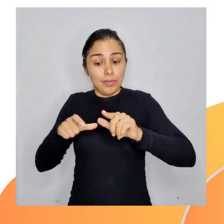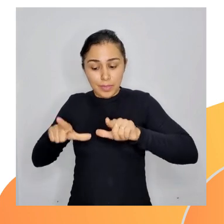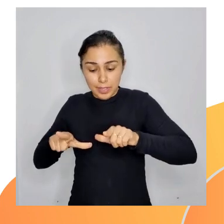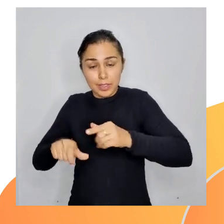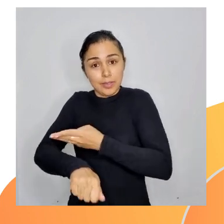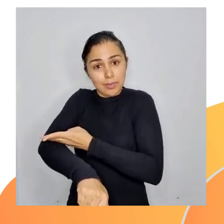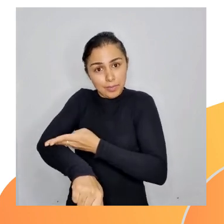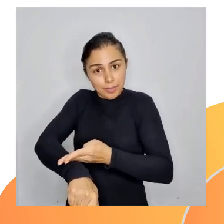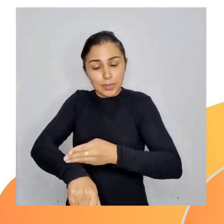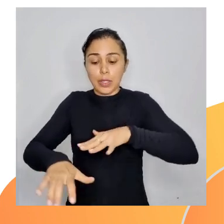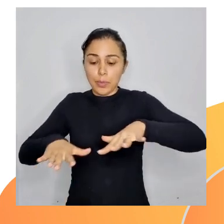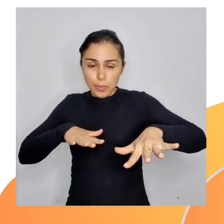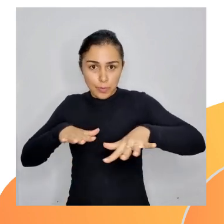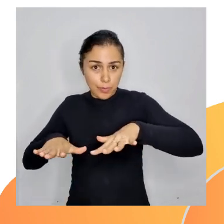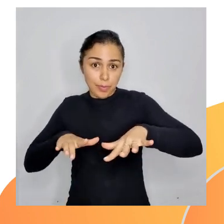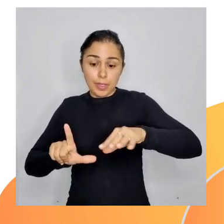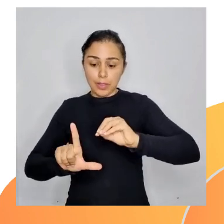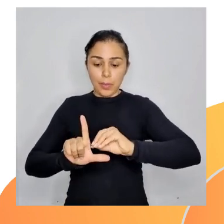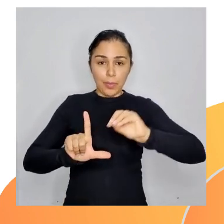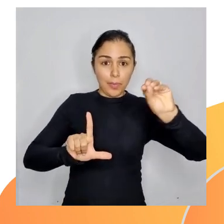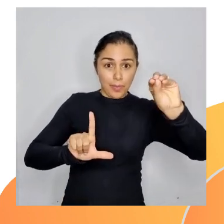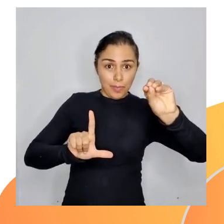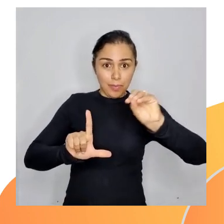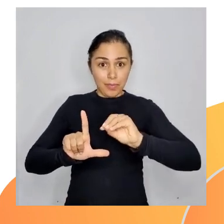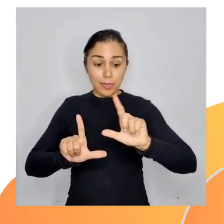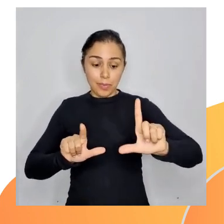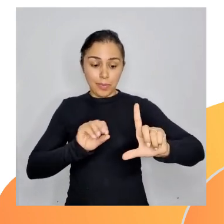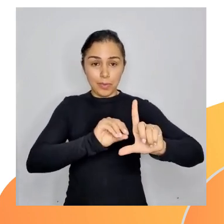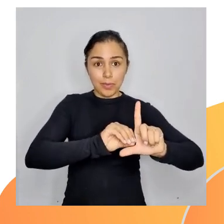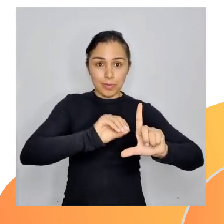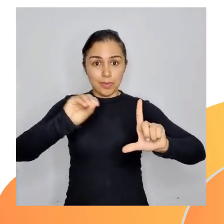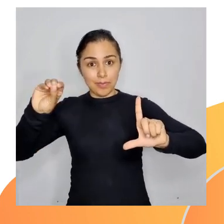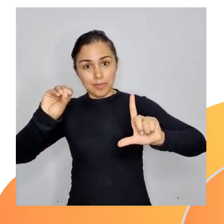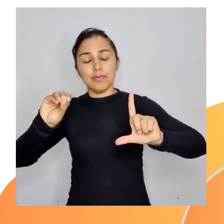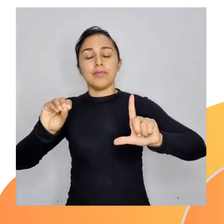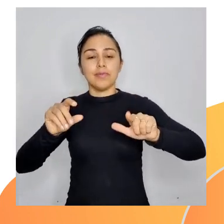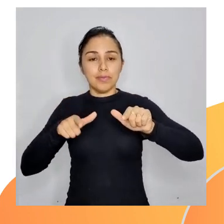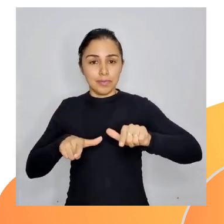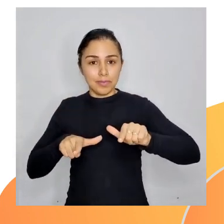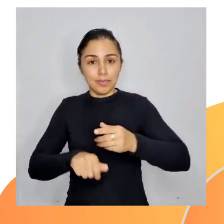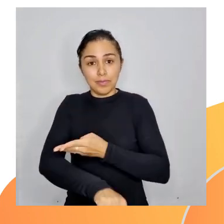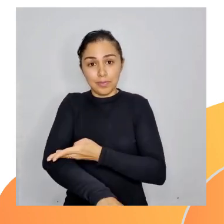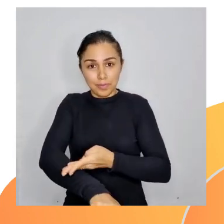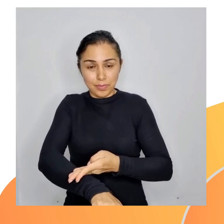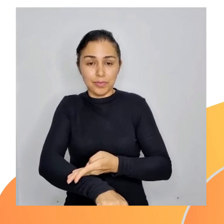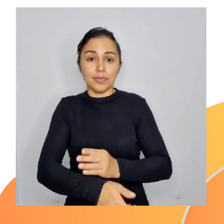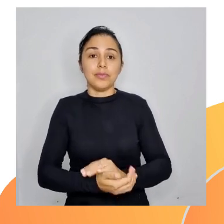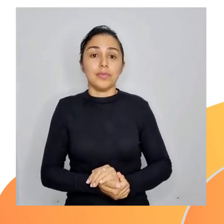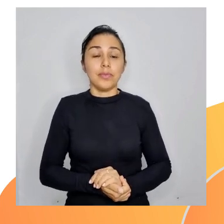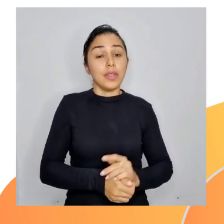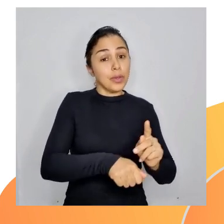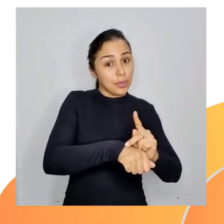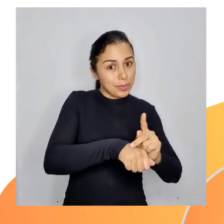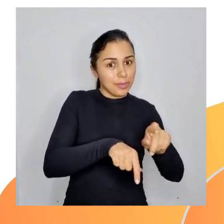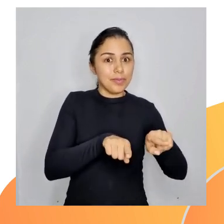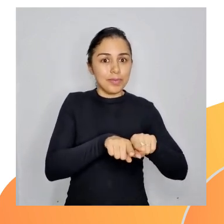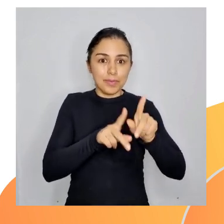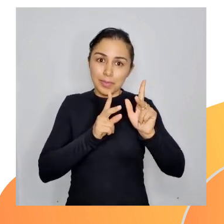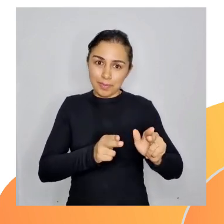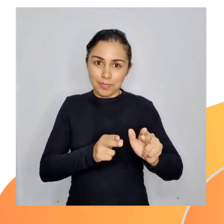Ok, pessoal? Entendido? Bem simples a explicação da movimentação do bispo. E aí a gente